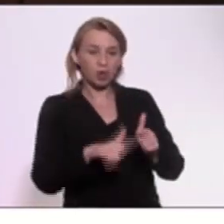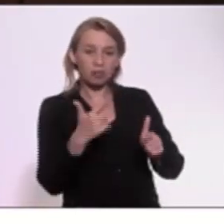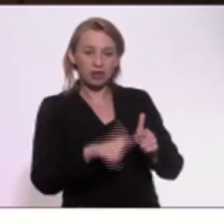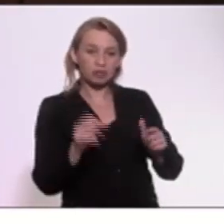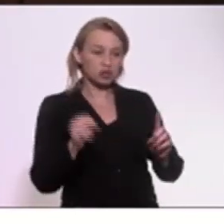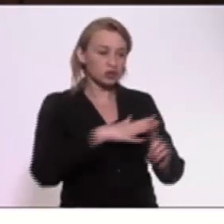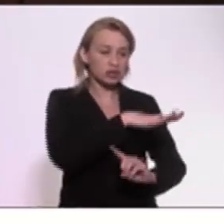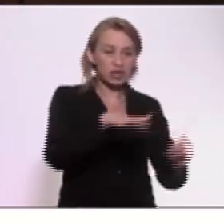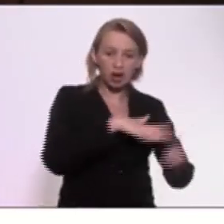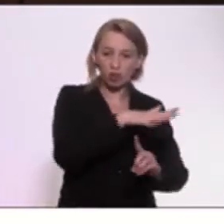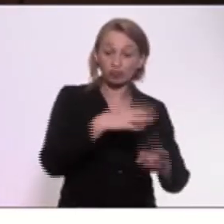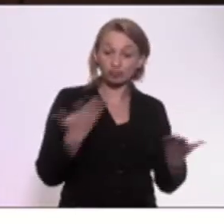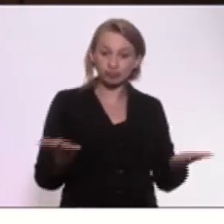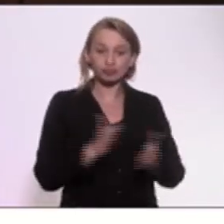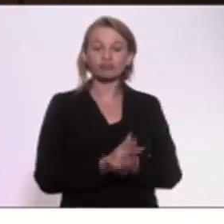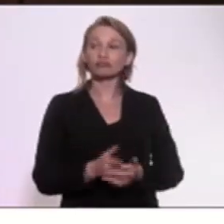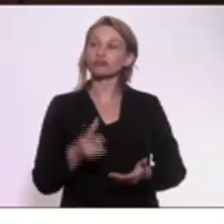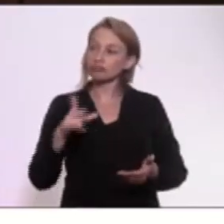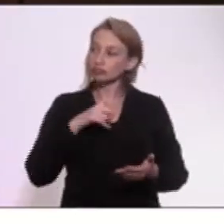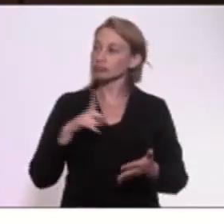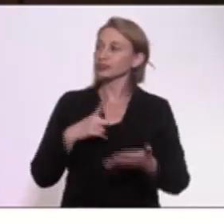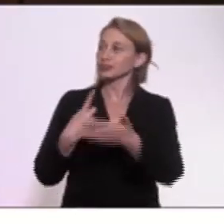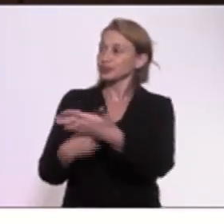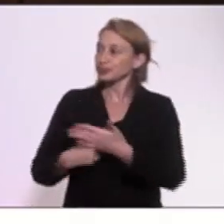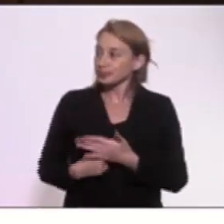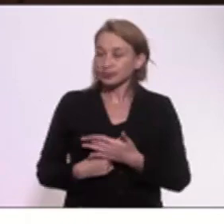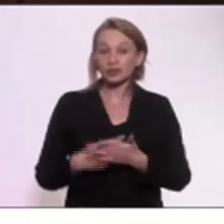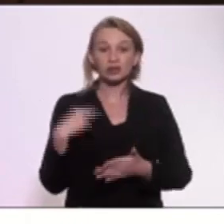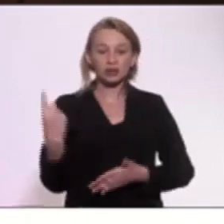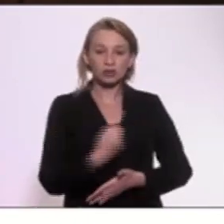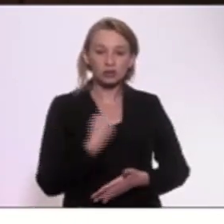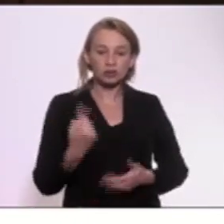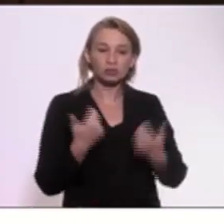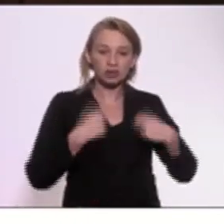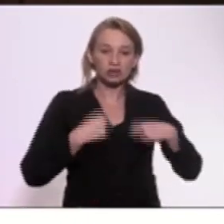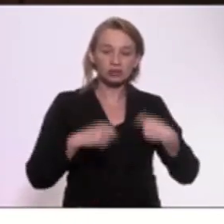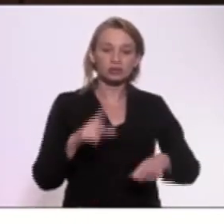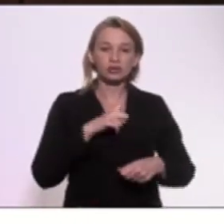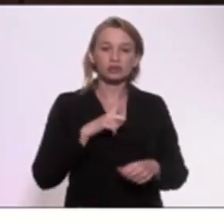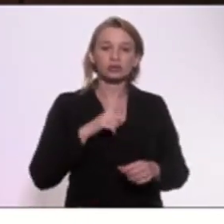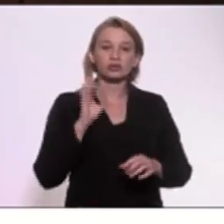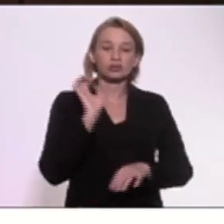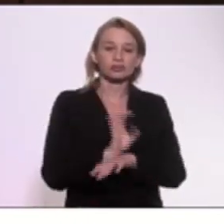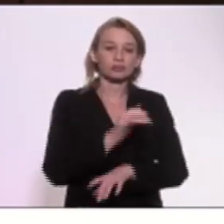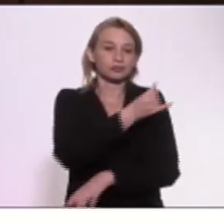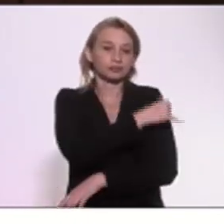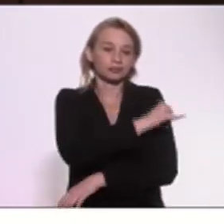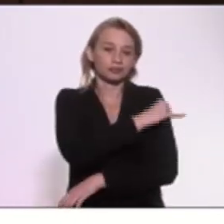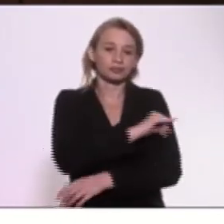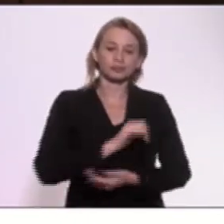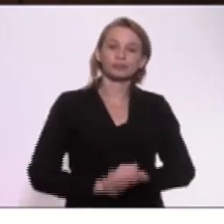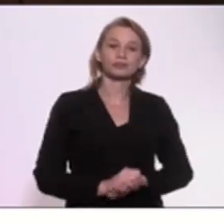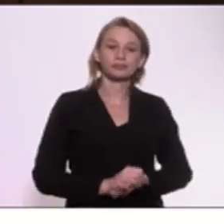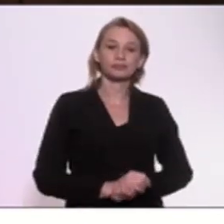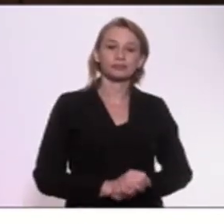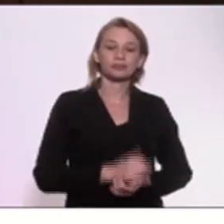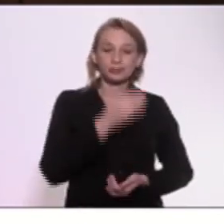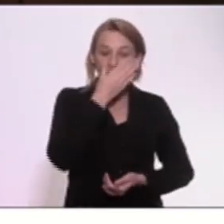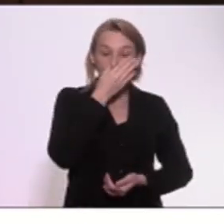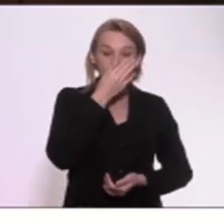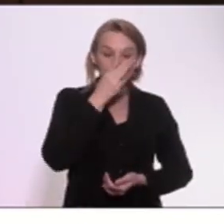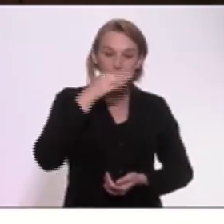complexo. Eu tenho defendido que a gente tem que ter no estado do Rio de Janeiro uma campanha